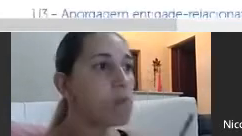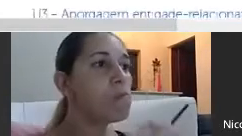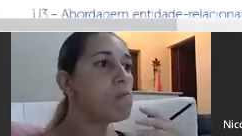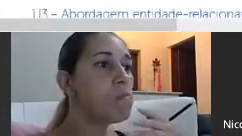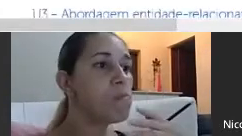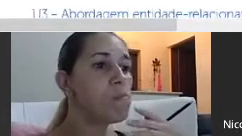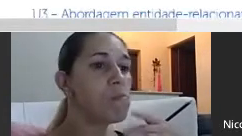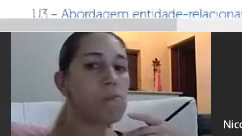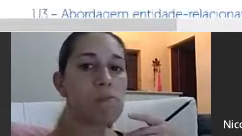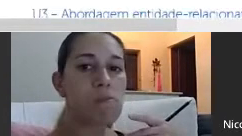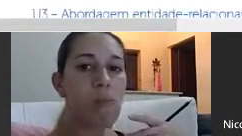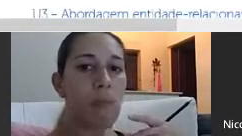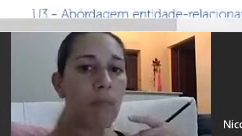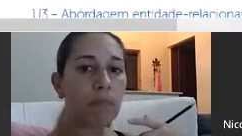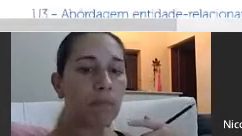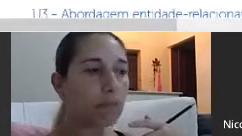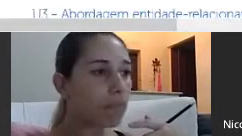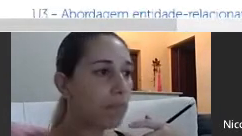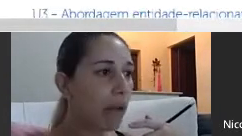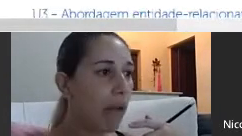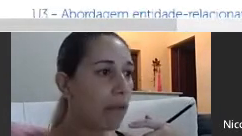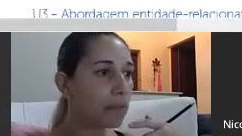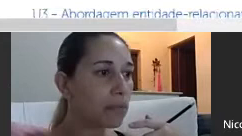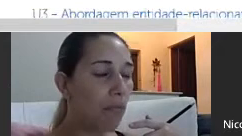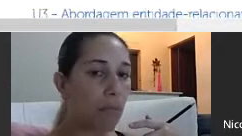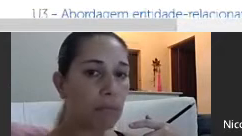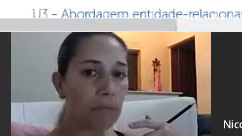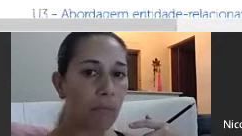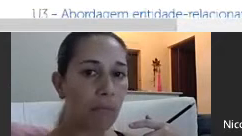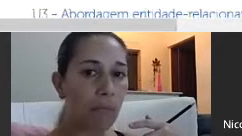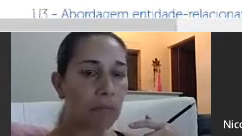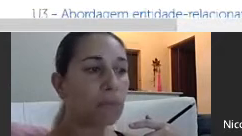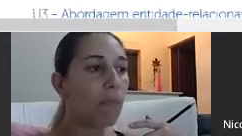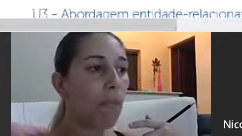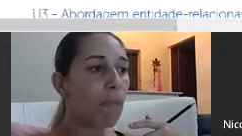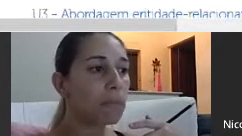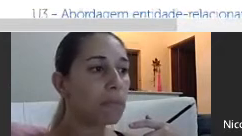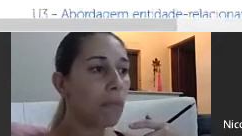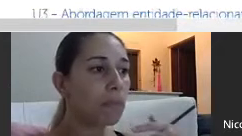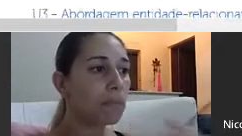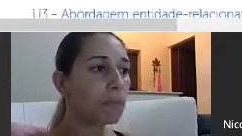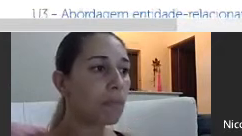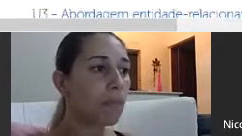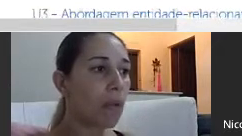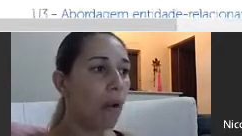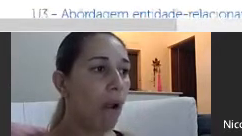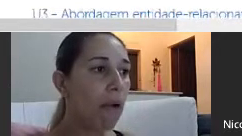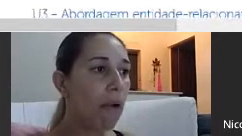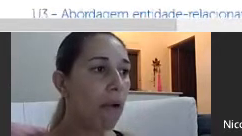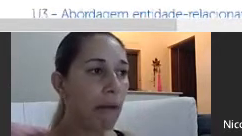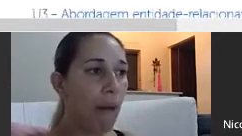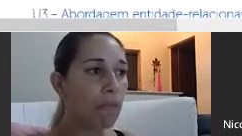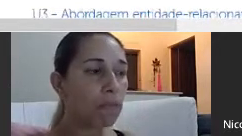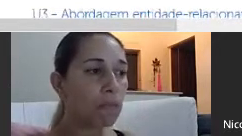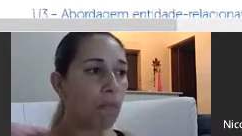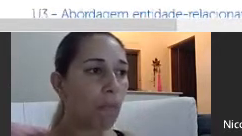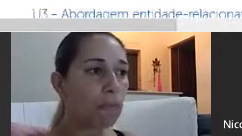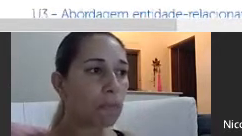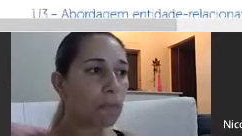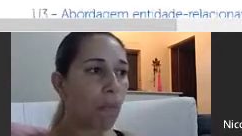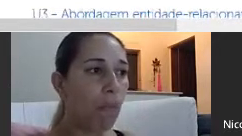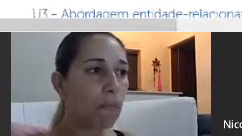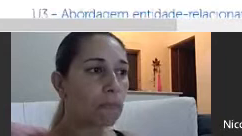aqui. Percebam que, para quem acompanhou desde o início, a gente elaborando na sequência, vai fazer um pouco mais de